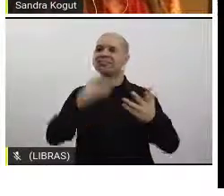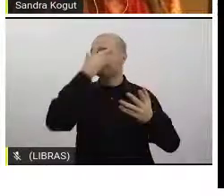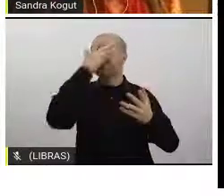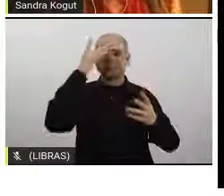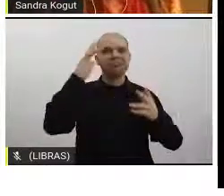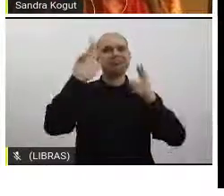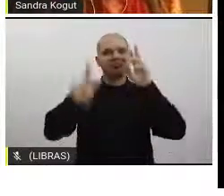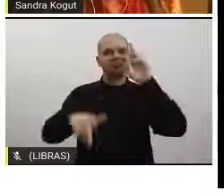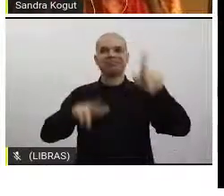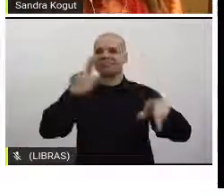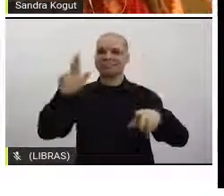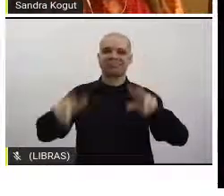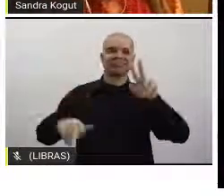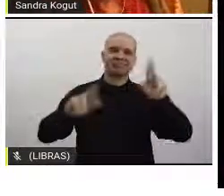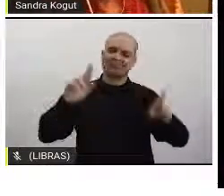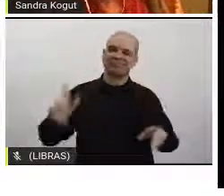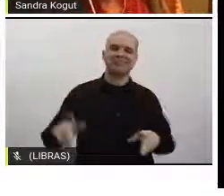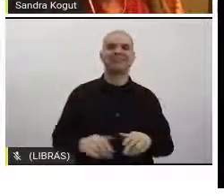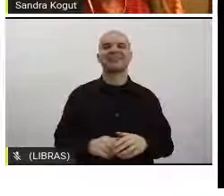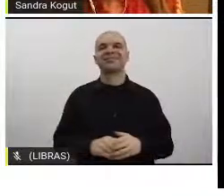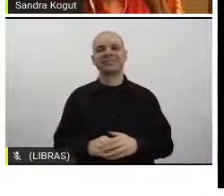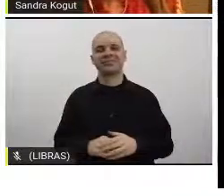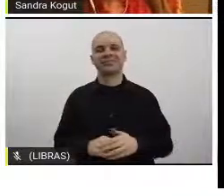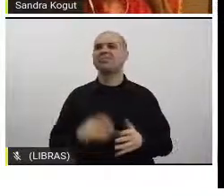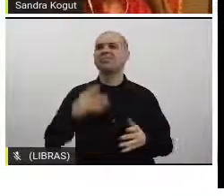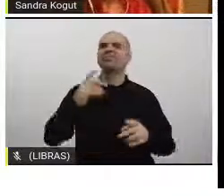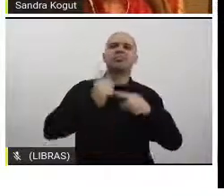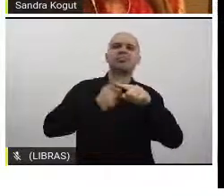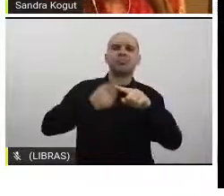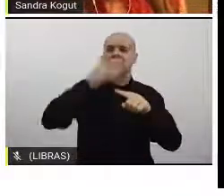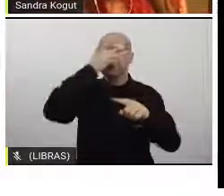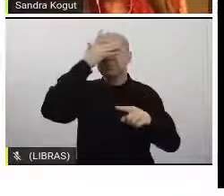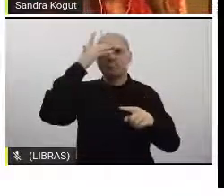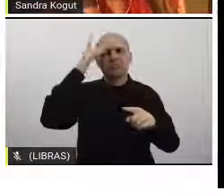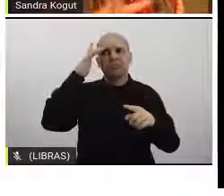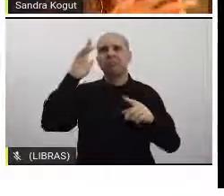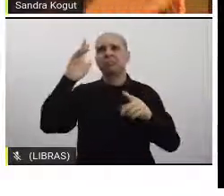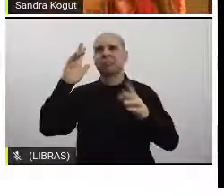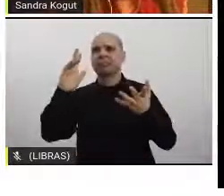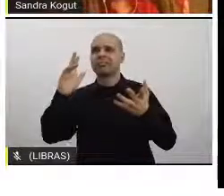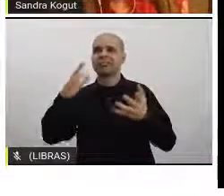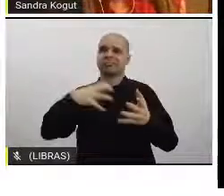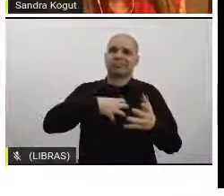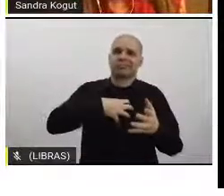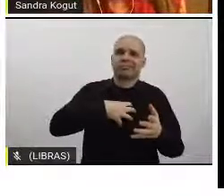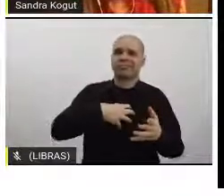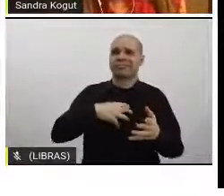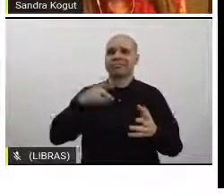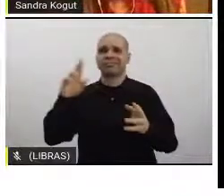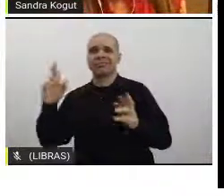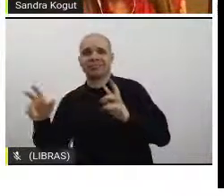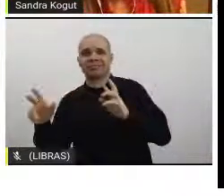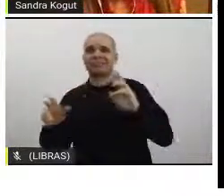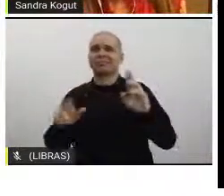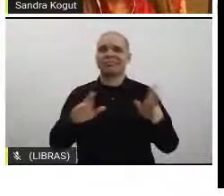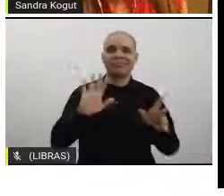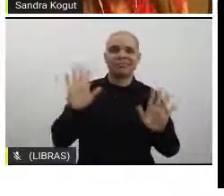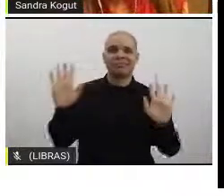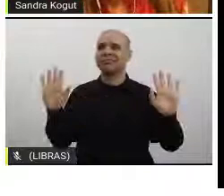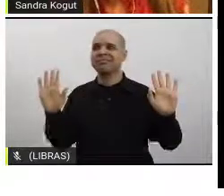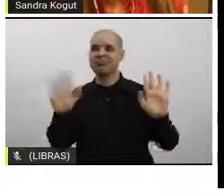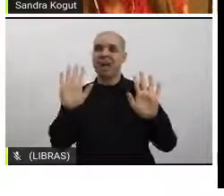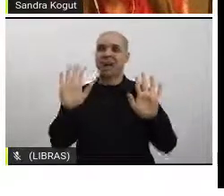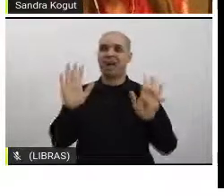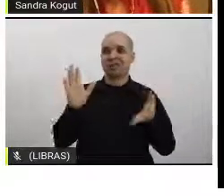temas, com pontos em comum, porque é isso, que todo mundo tinha em comum era a sua humanidade,